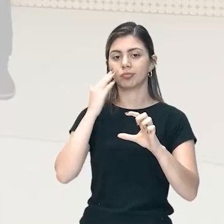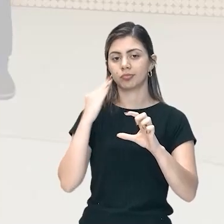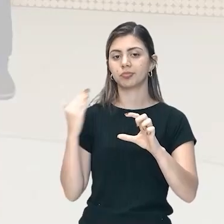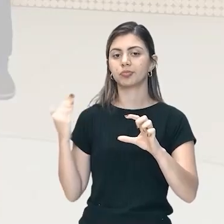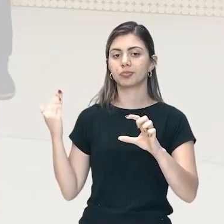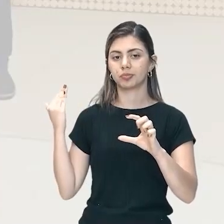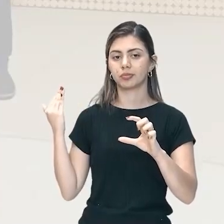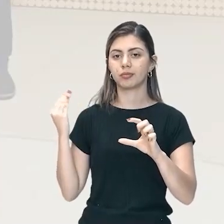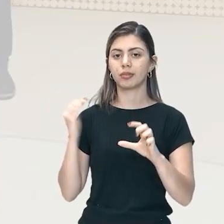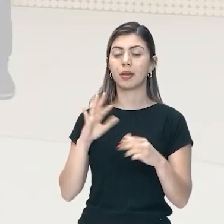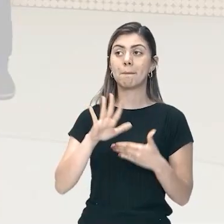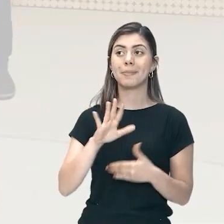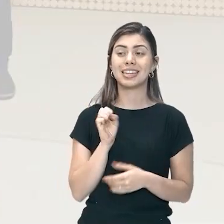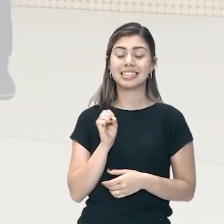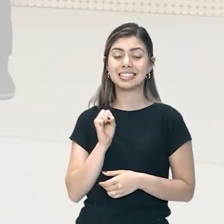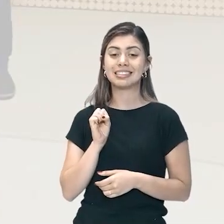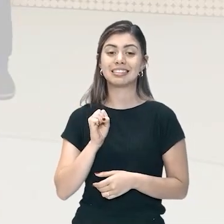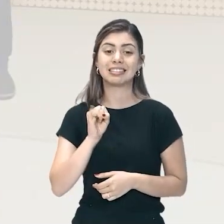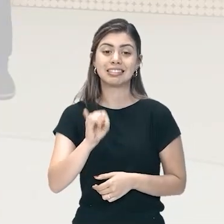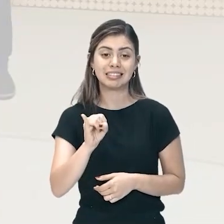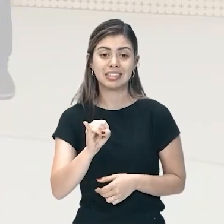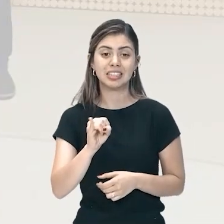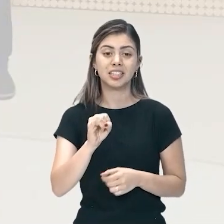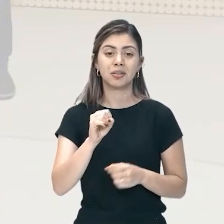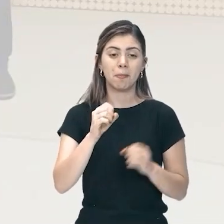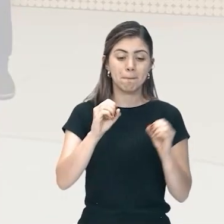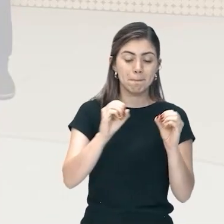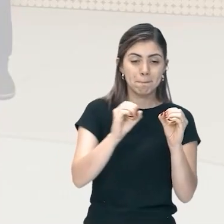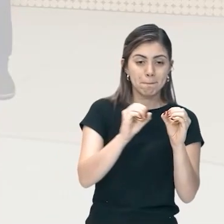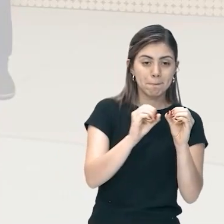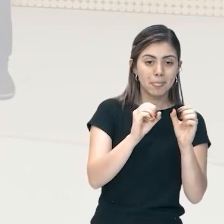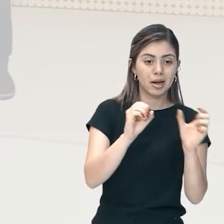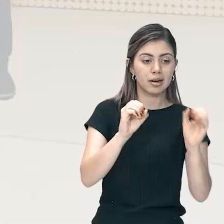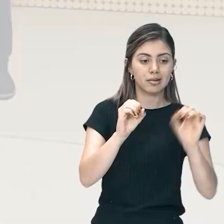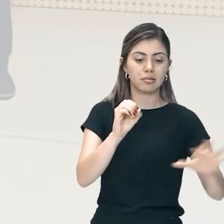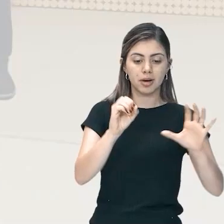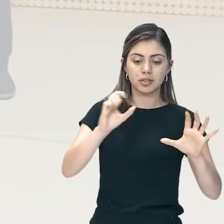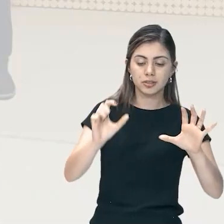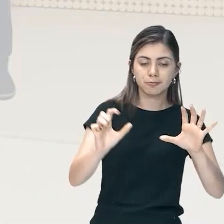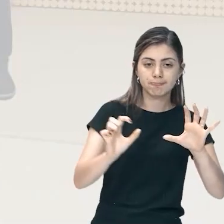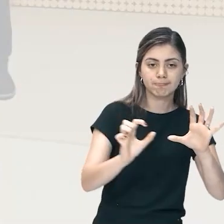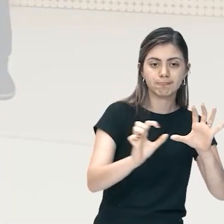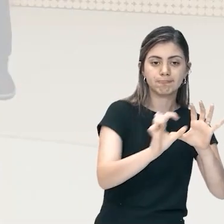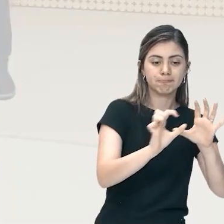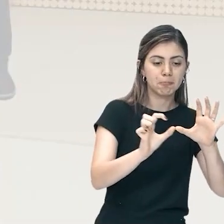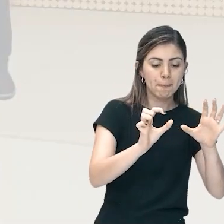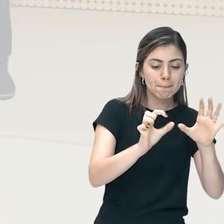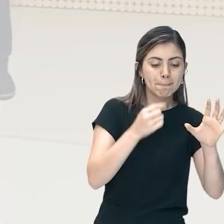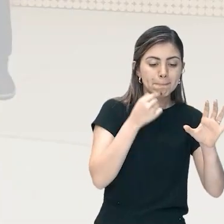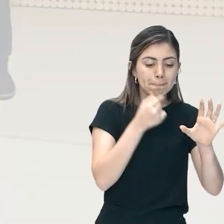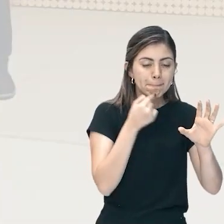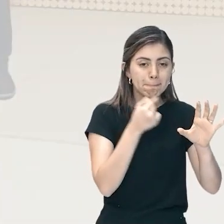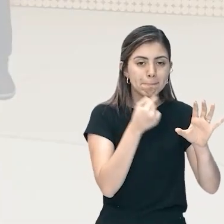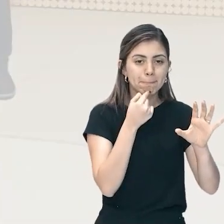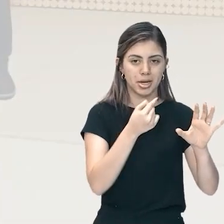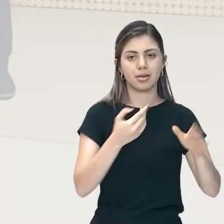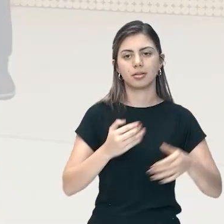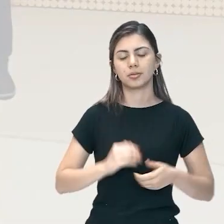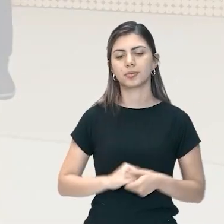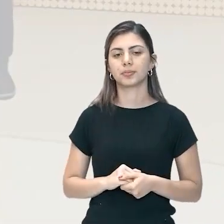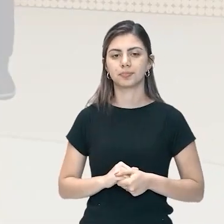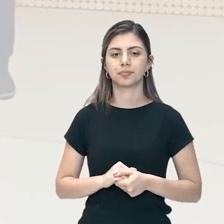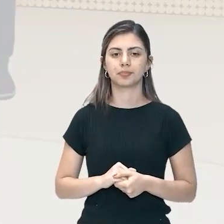situação muito específica, tá bom? Olha só, quando o objeto está ali muito perto de uma lente,